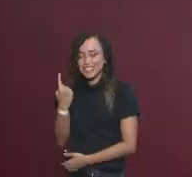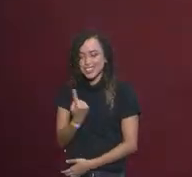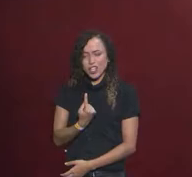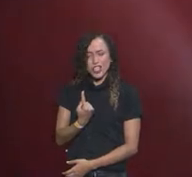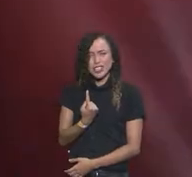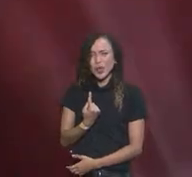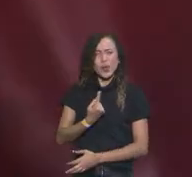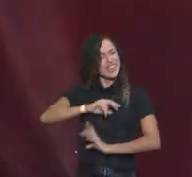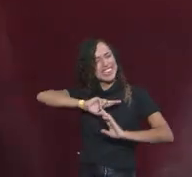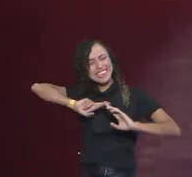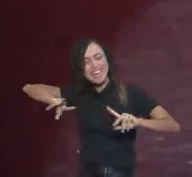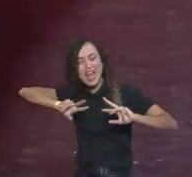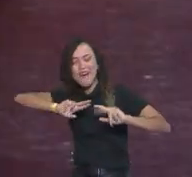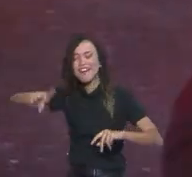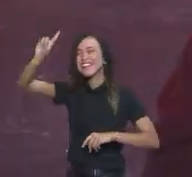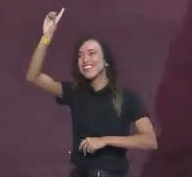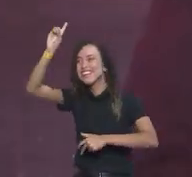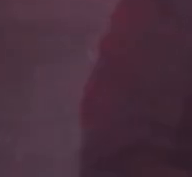não